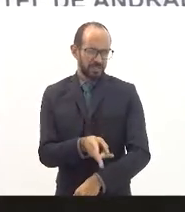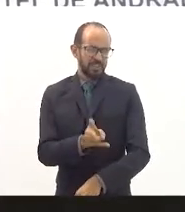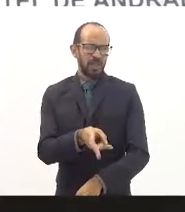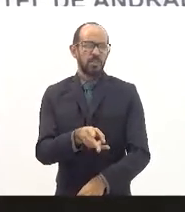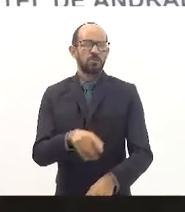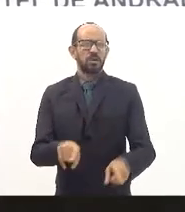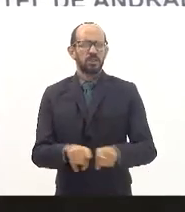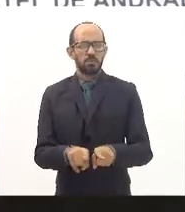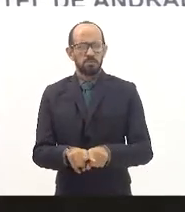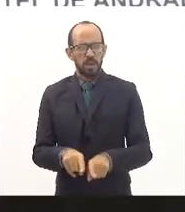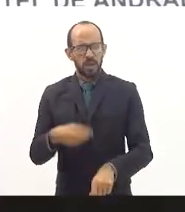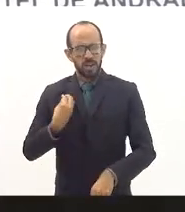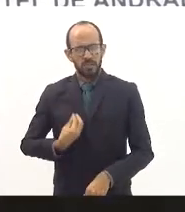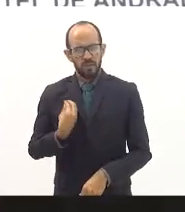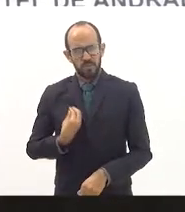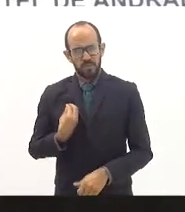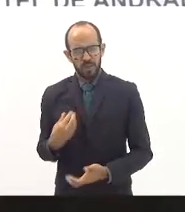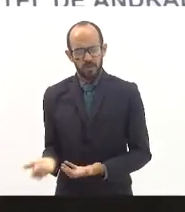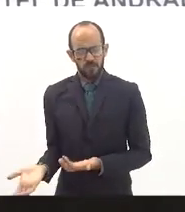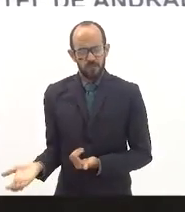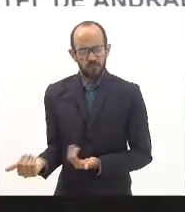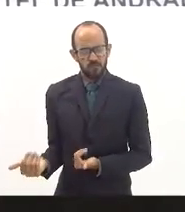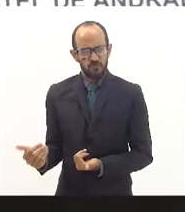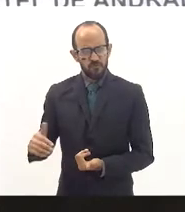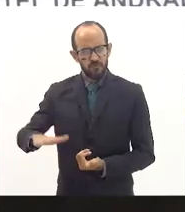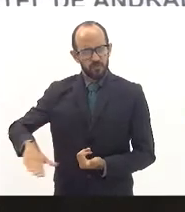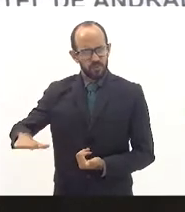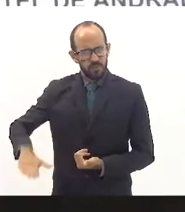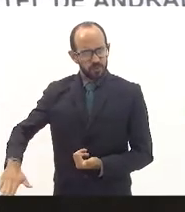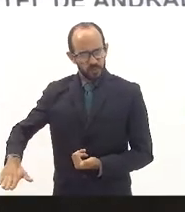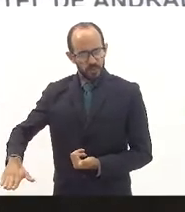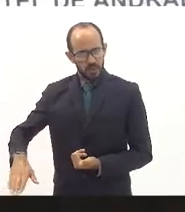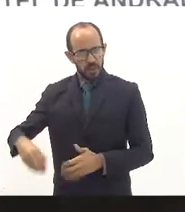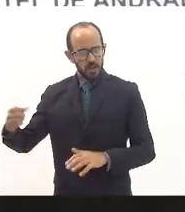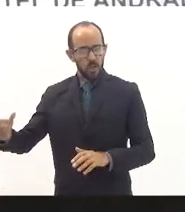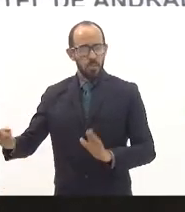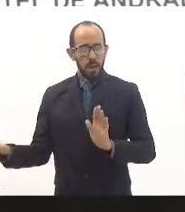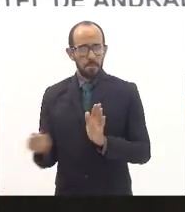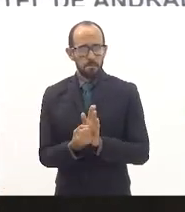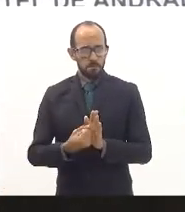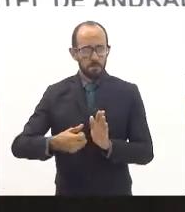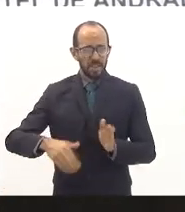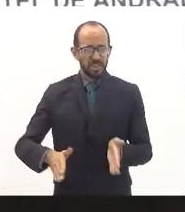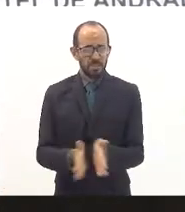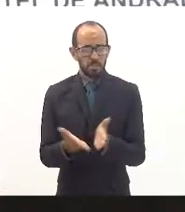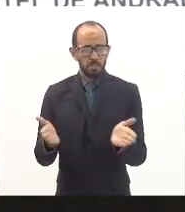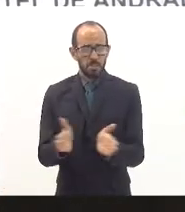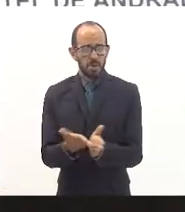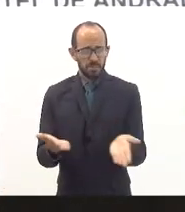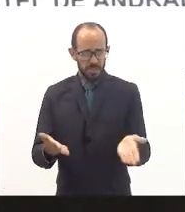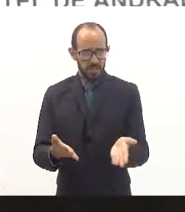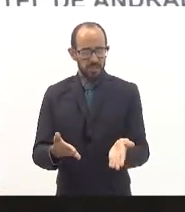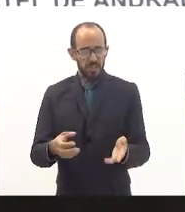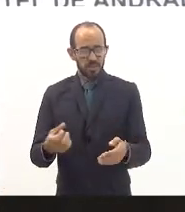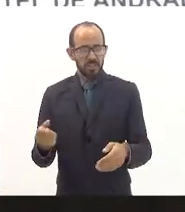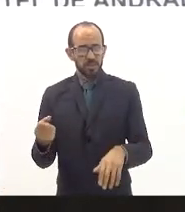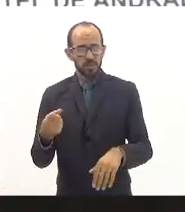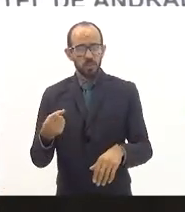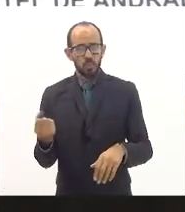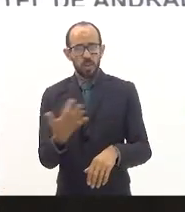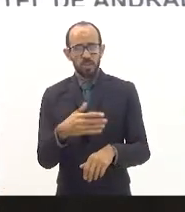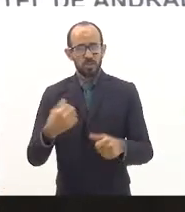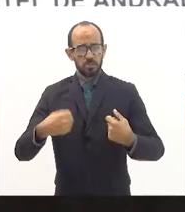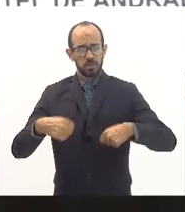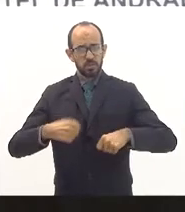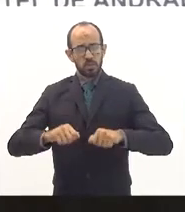infância e da adolescência, marcadas pela pobreza, quando precisou exercer as mais